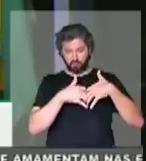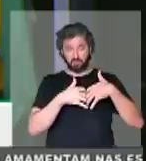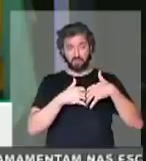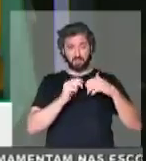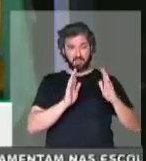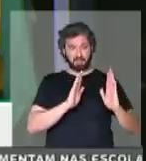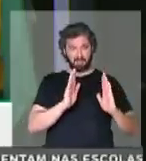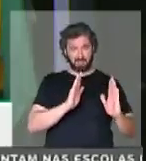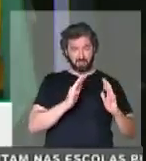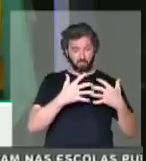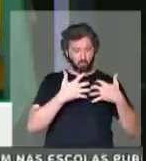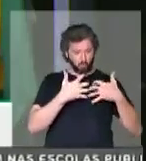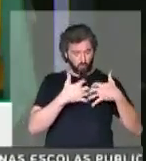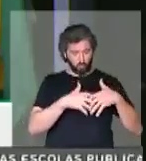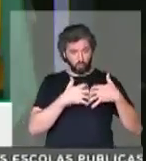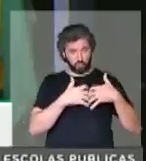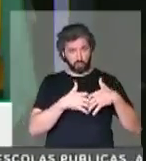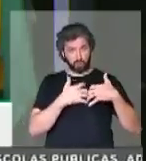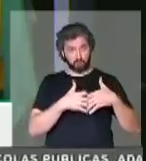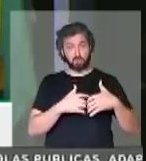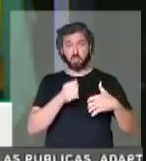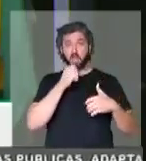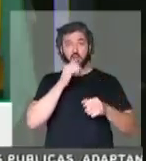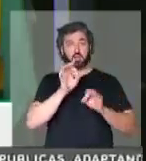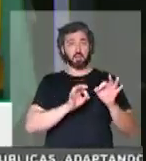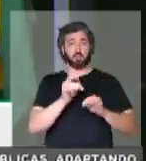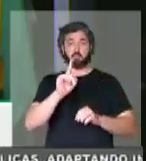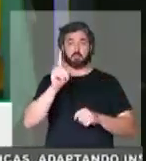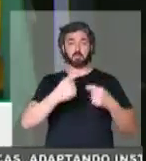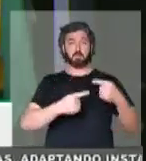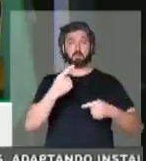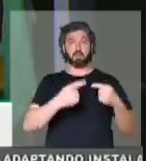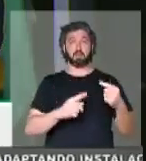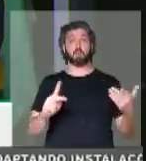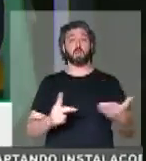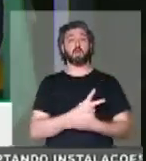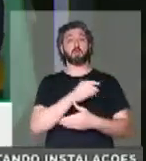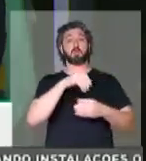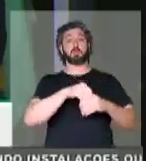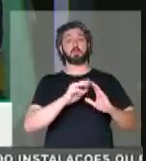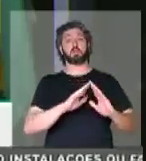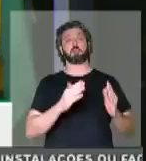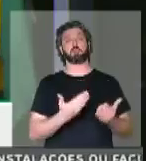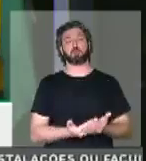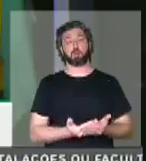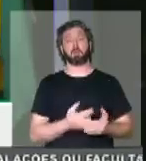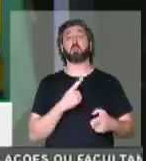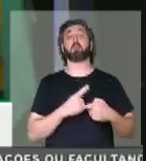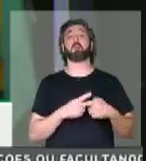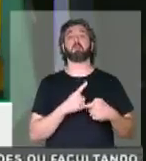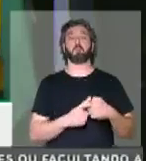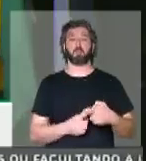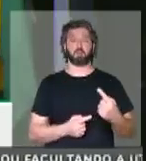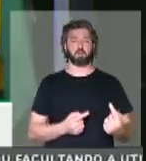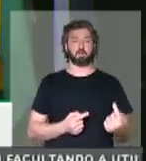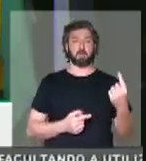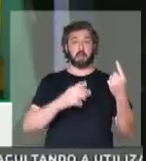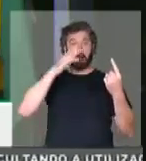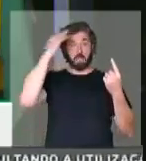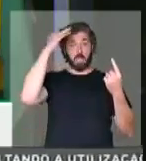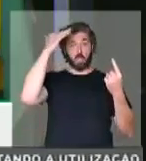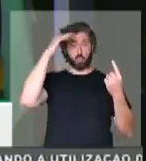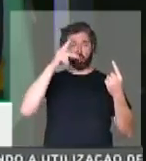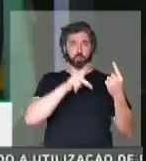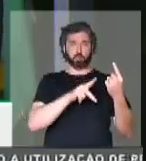fase, ele está despreparado para o debate que acontece na escola, até porque, de um lado, tem um adulto